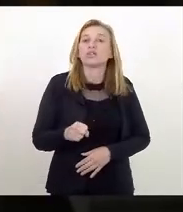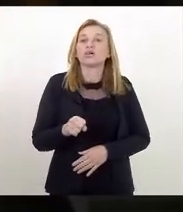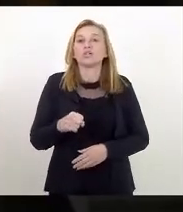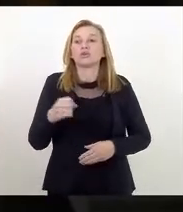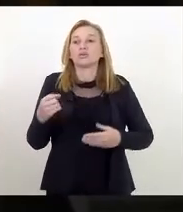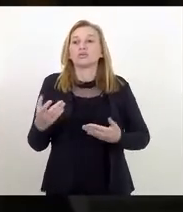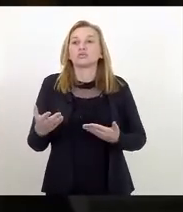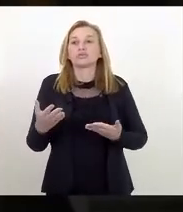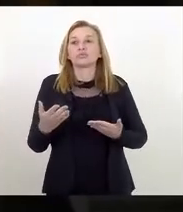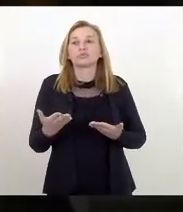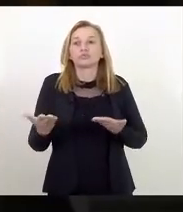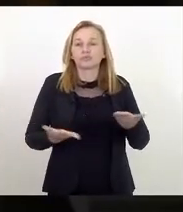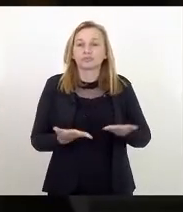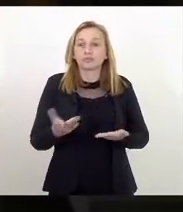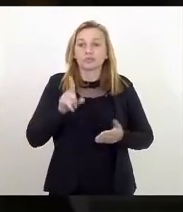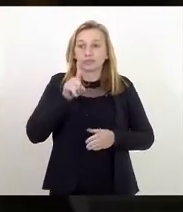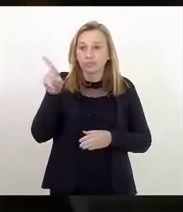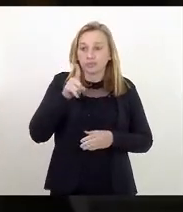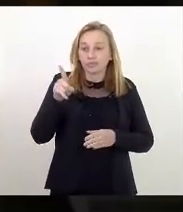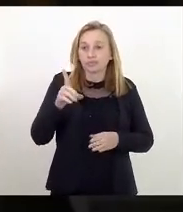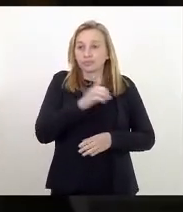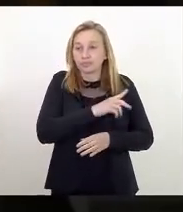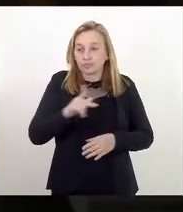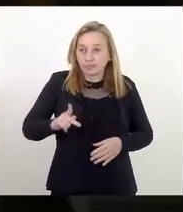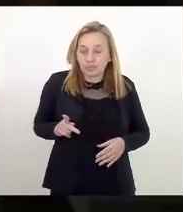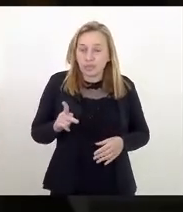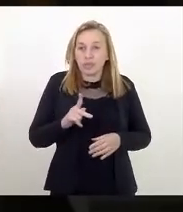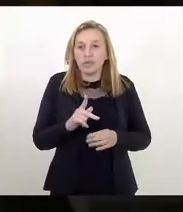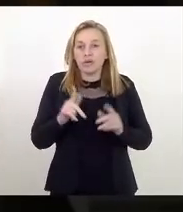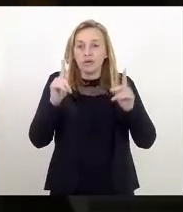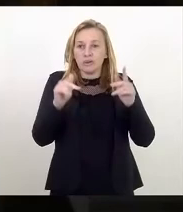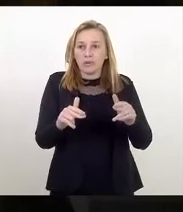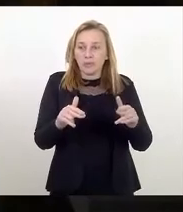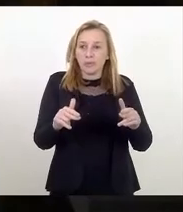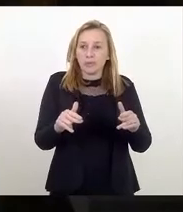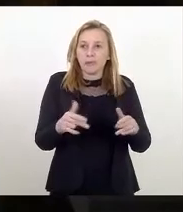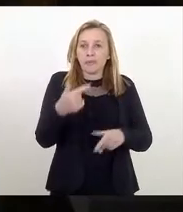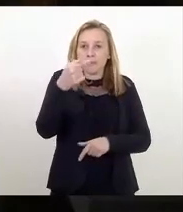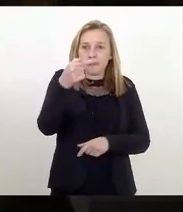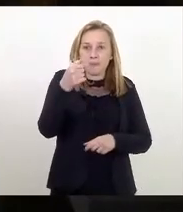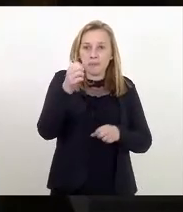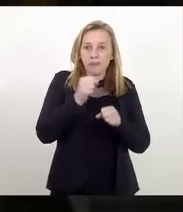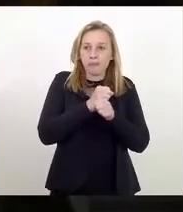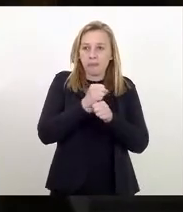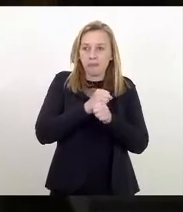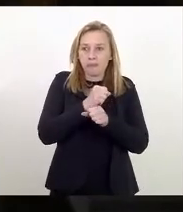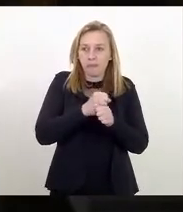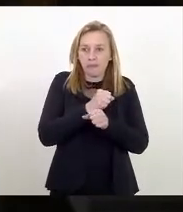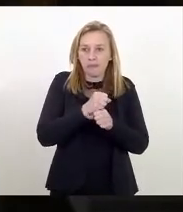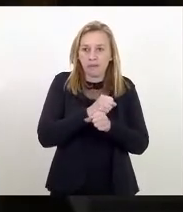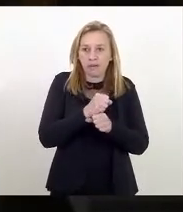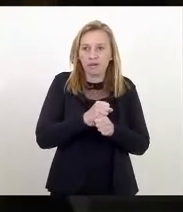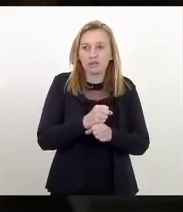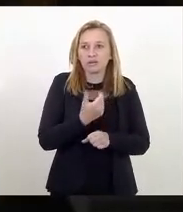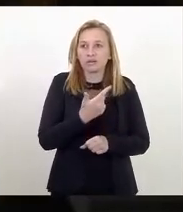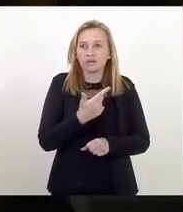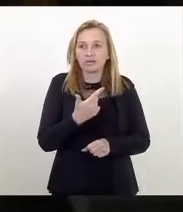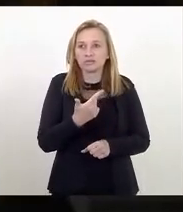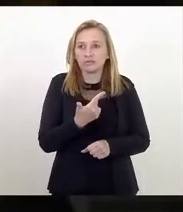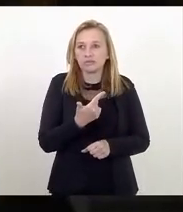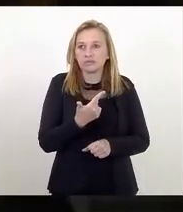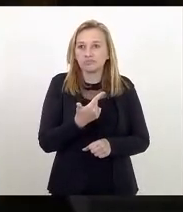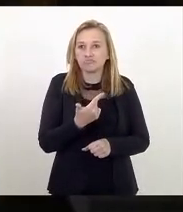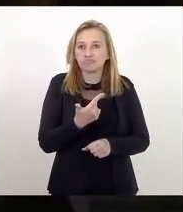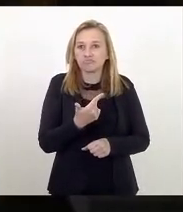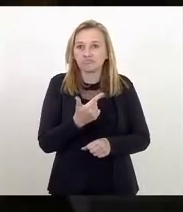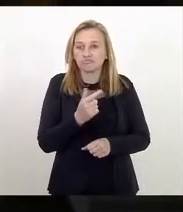estão, como os servidores da defensoria ainda estão há sete anos não só sem nenhuma recomposição de